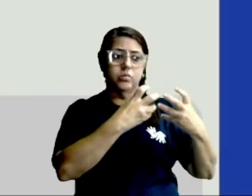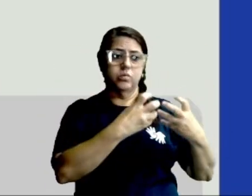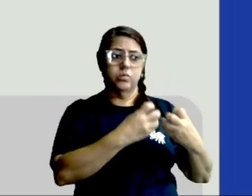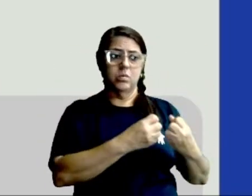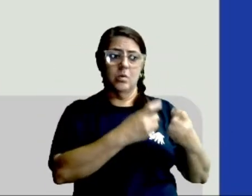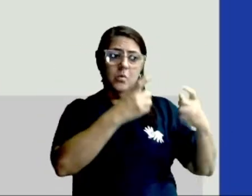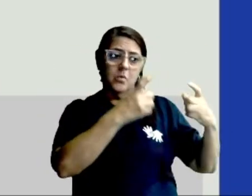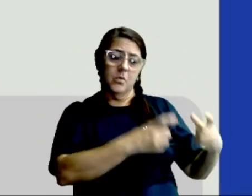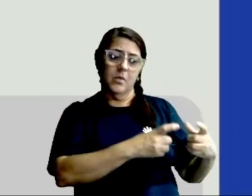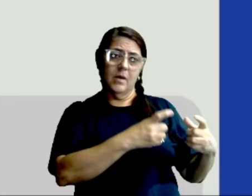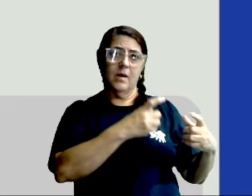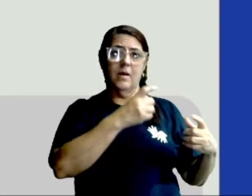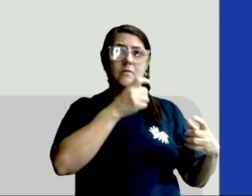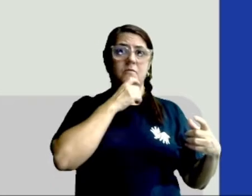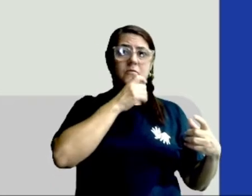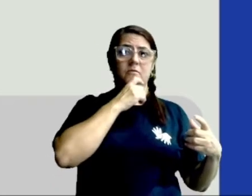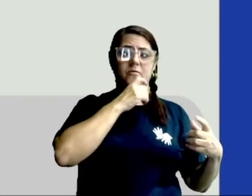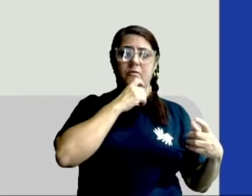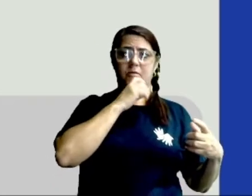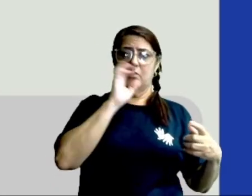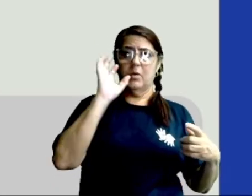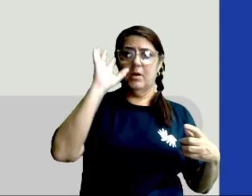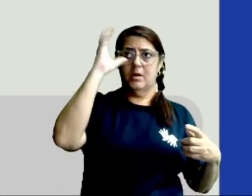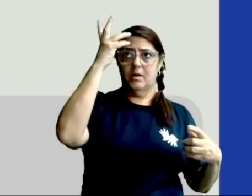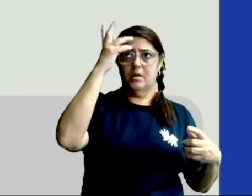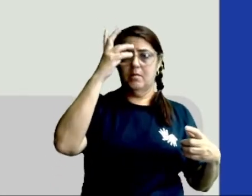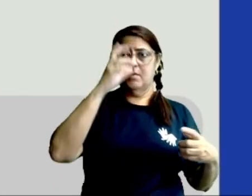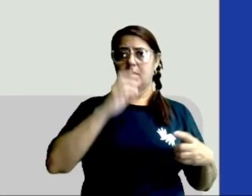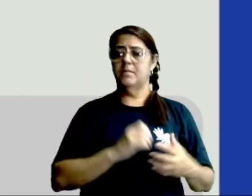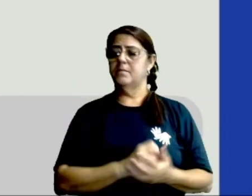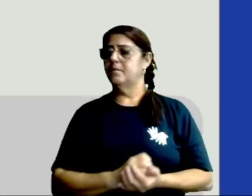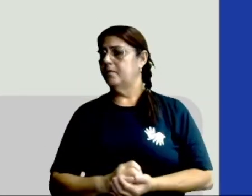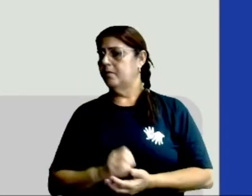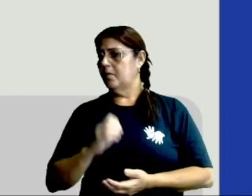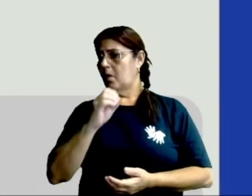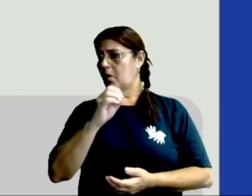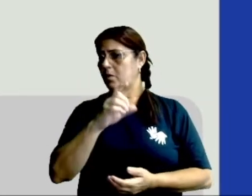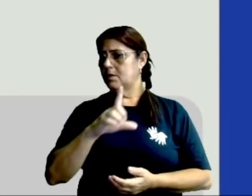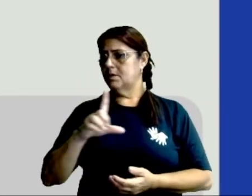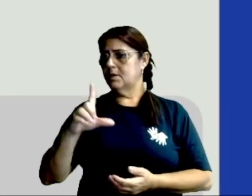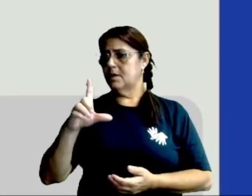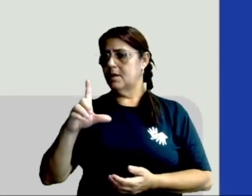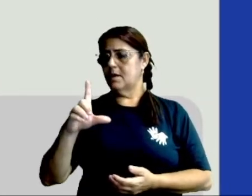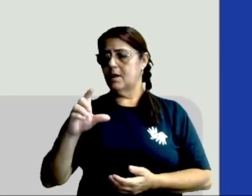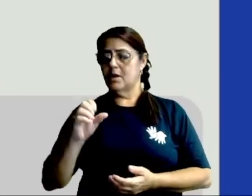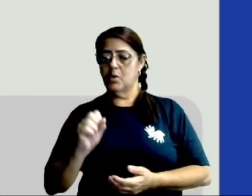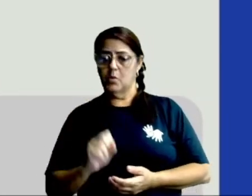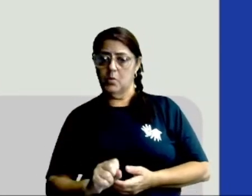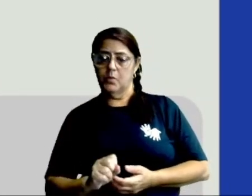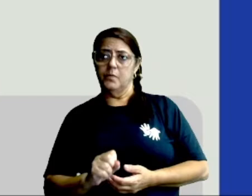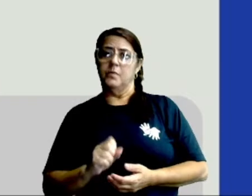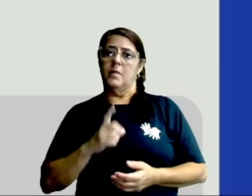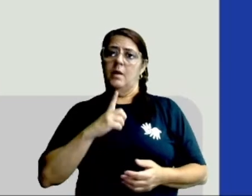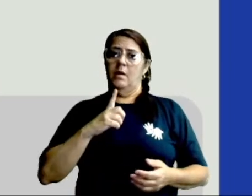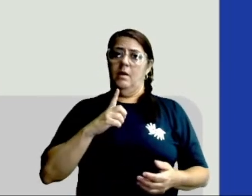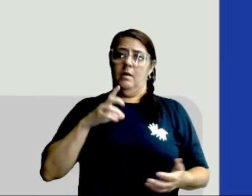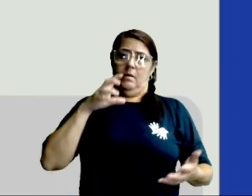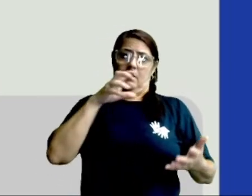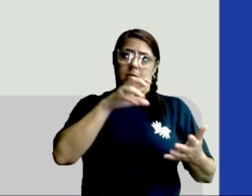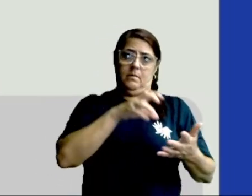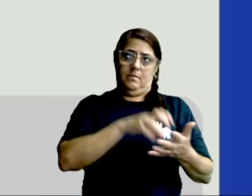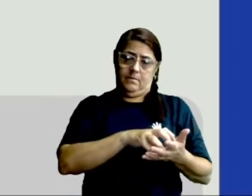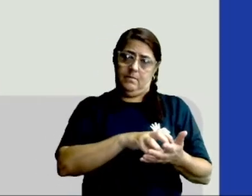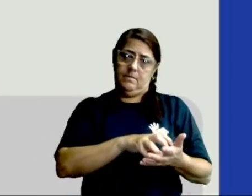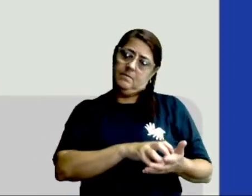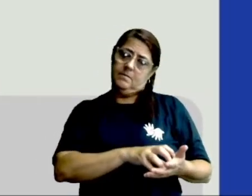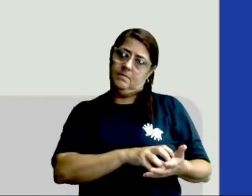clima frio mesmo. Então, nós temos abaixo a Europa oceânica e continental, que tem o domínio da planícies e o domínio do clima também, né?